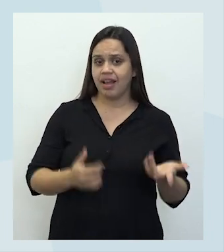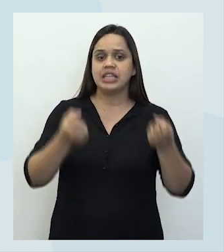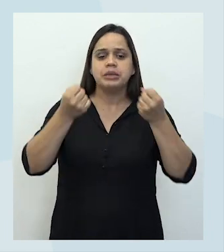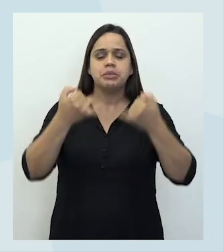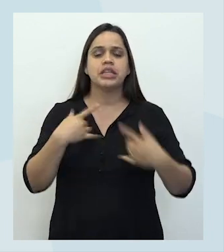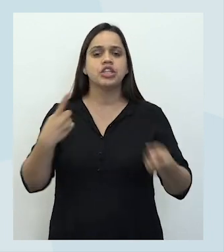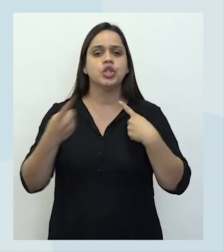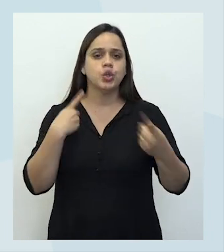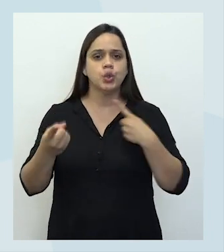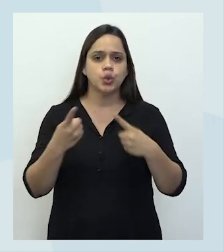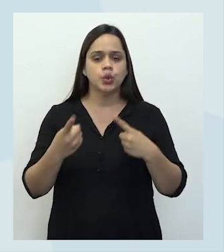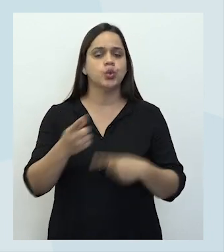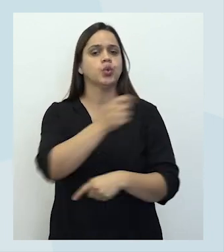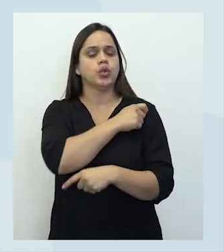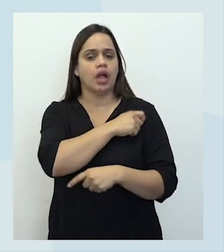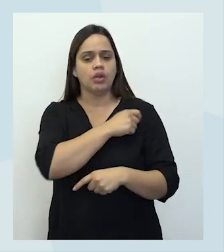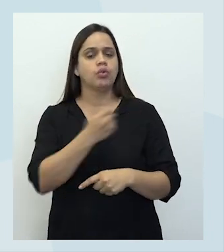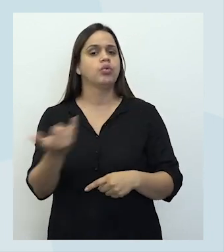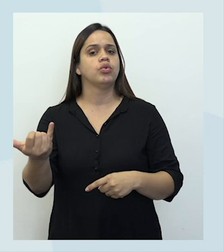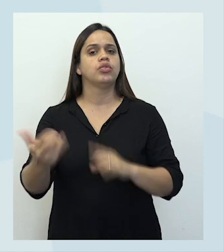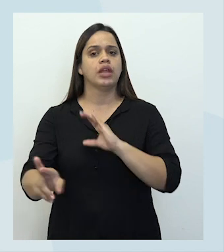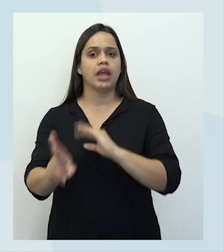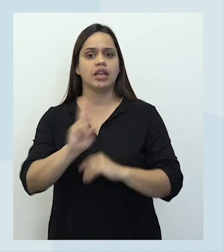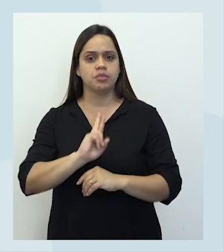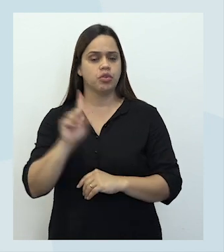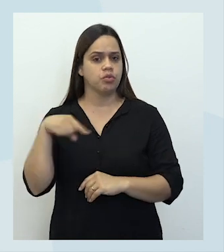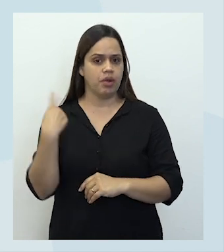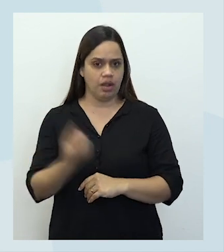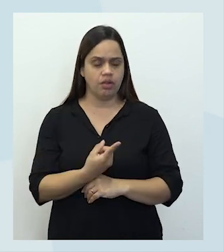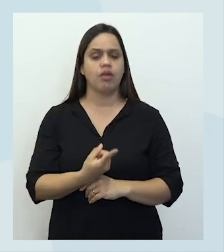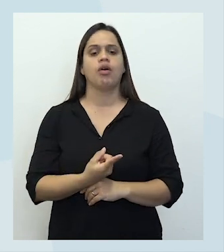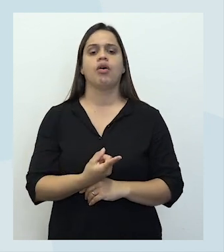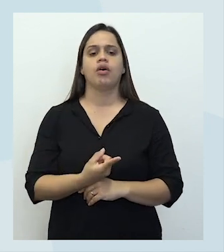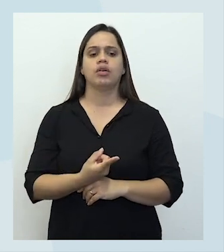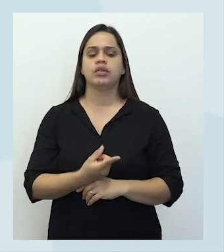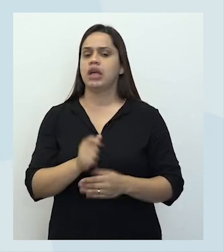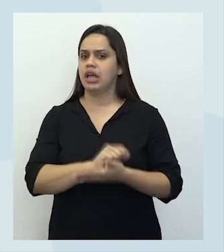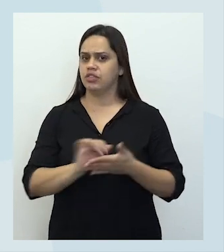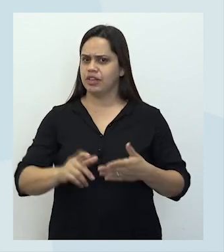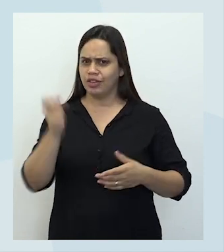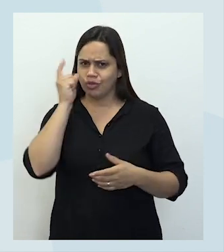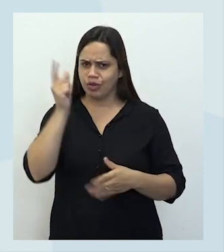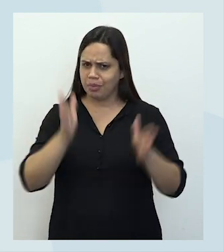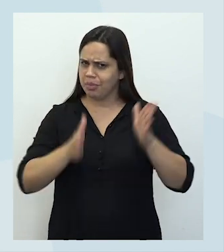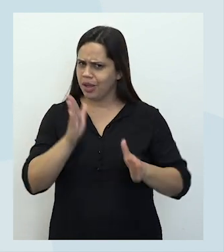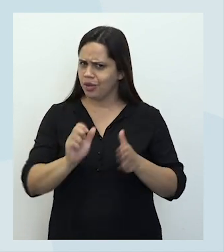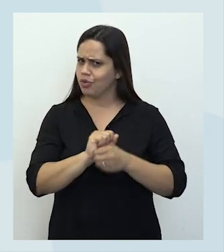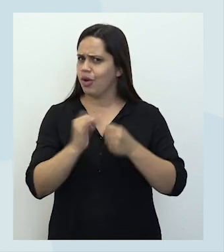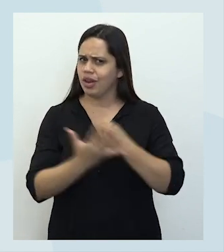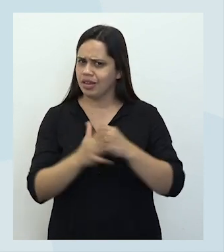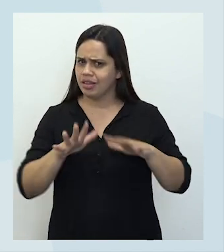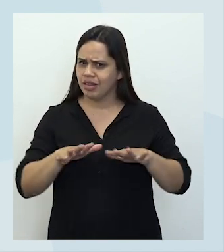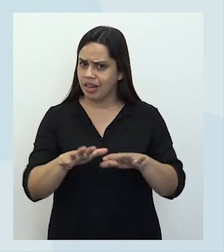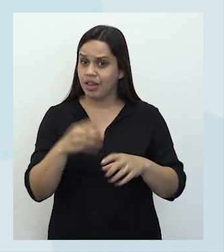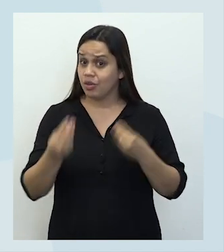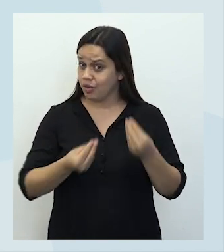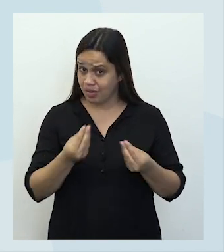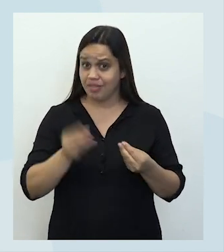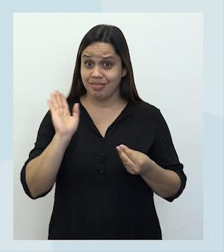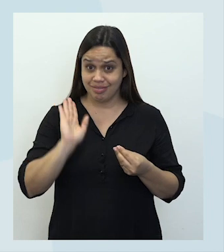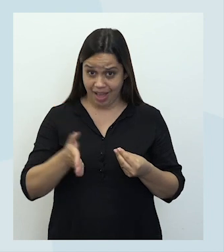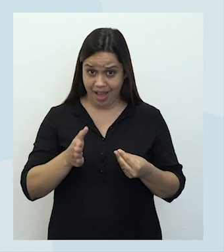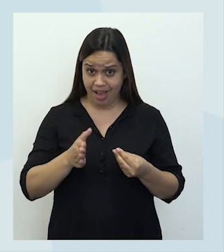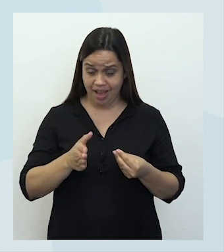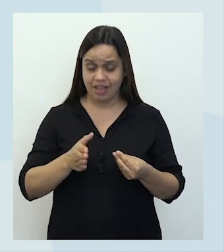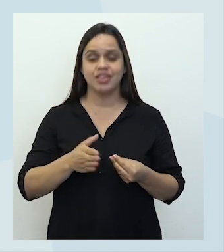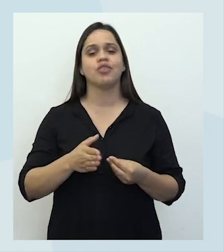com os alunos e tragam para a gente. São possíveis atividades culturais durante a quarentena? Como que isso acontece e tal? Eu vou dar aí 1 minuto para